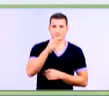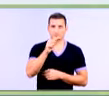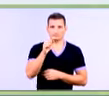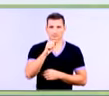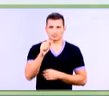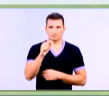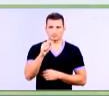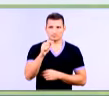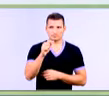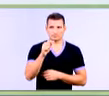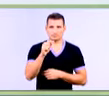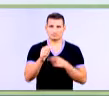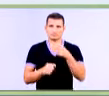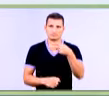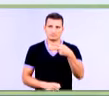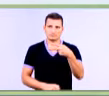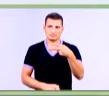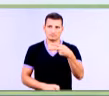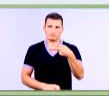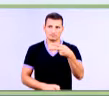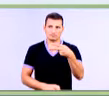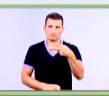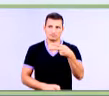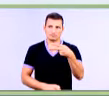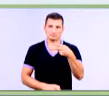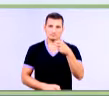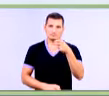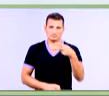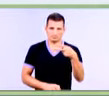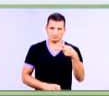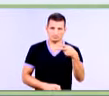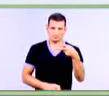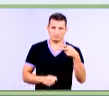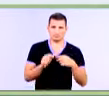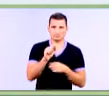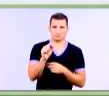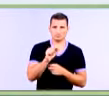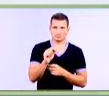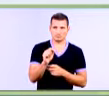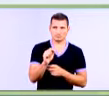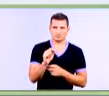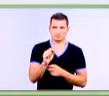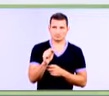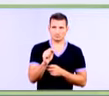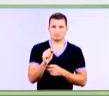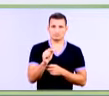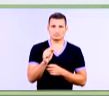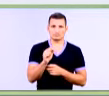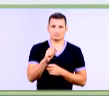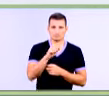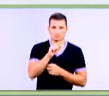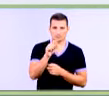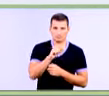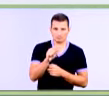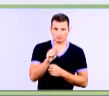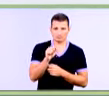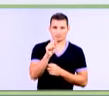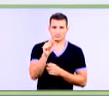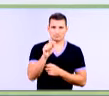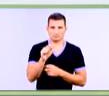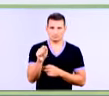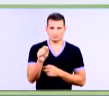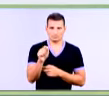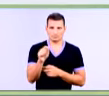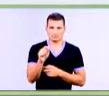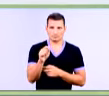outra caneta, menor igual. O igual, olha que igual, são dois iguais, gente, olha aqui, porque um igual é apenas